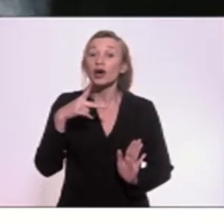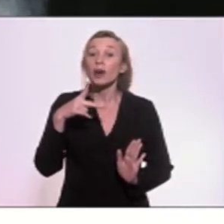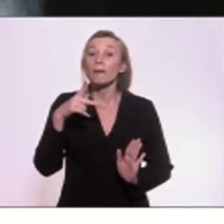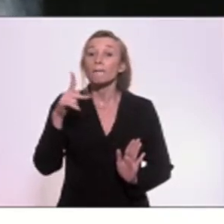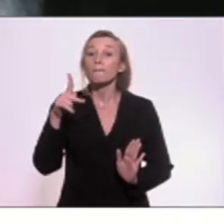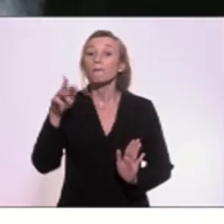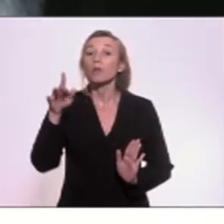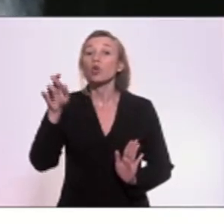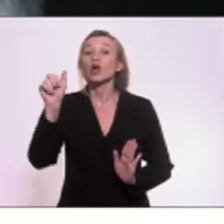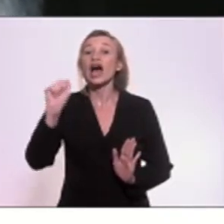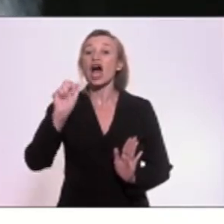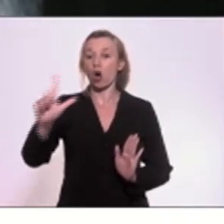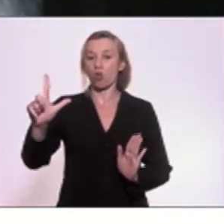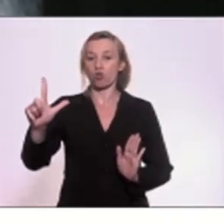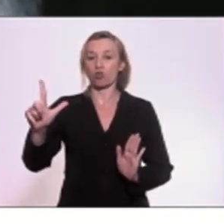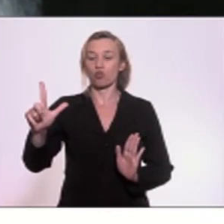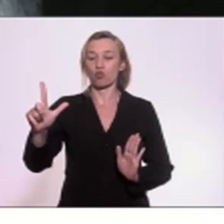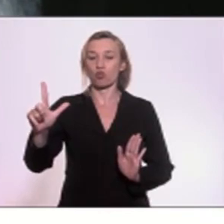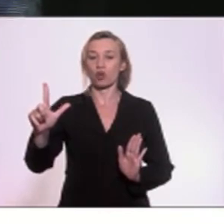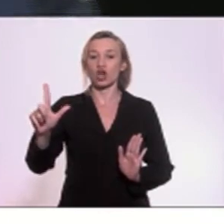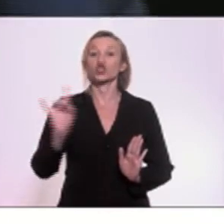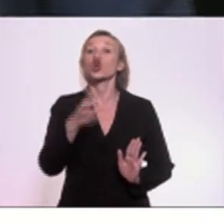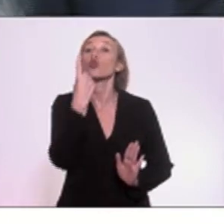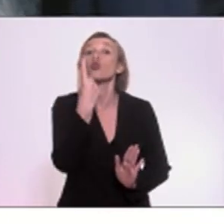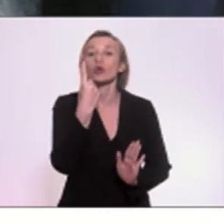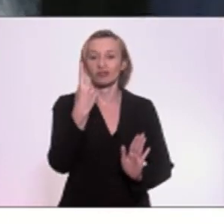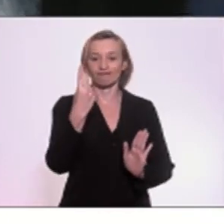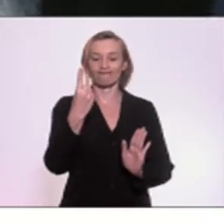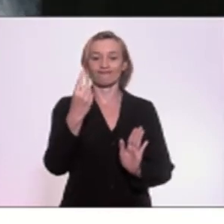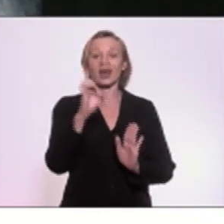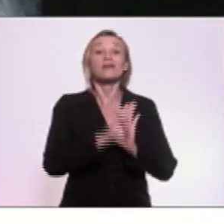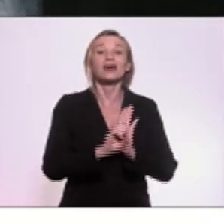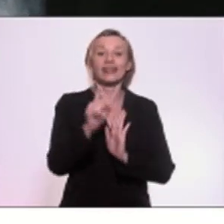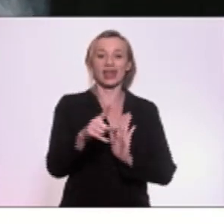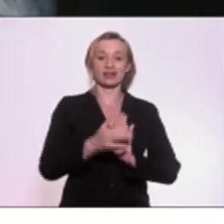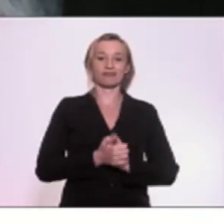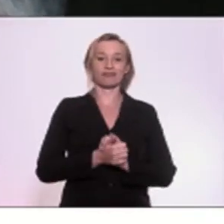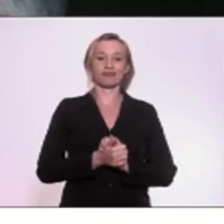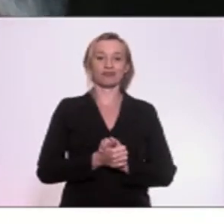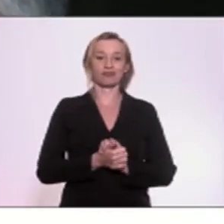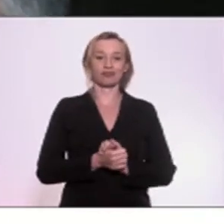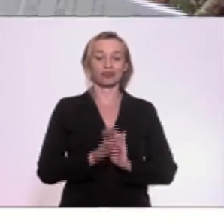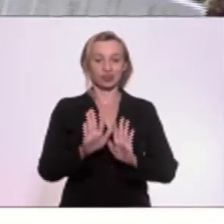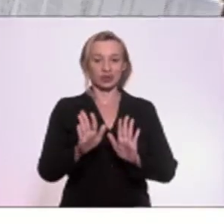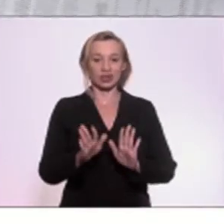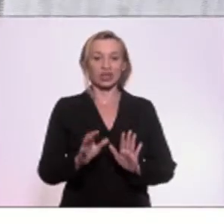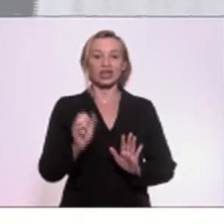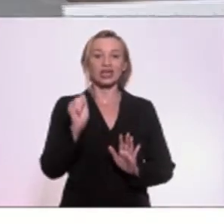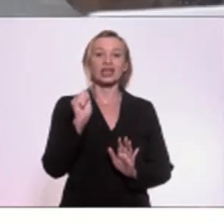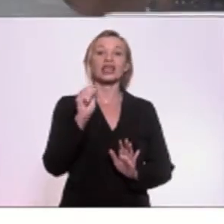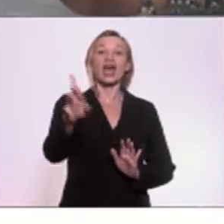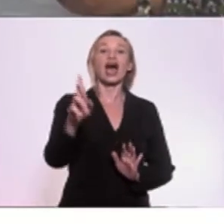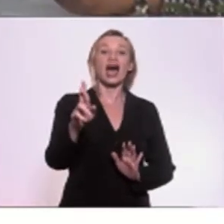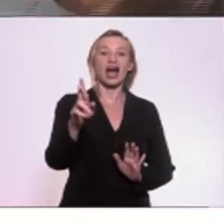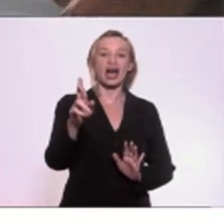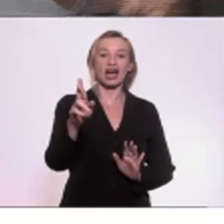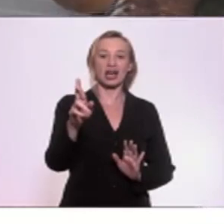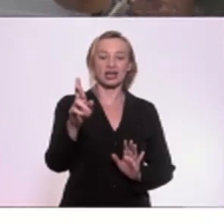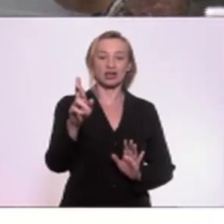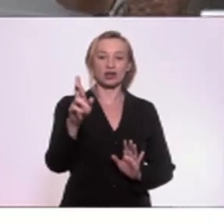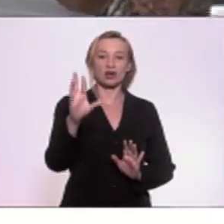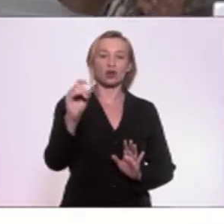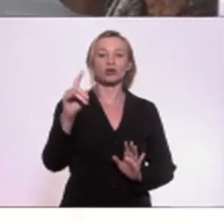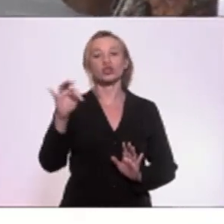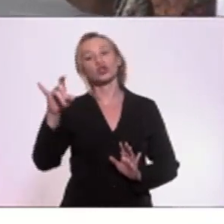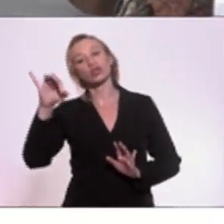mas é emenda. Senhor presidente. A emenda é o seguinte. Ele quer botar ar-condicionado. Eu estou botando um parágrafo